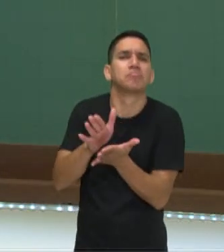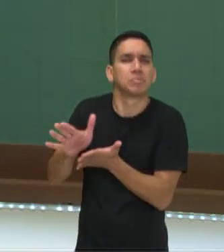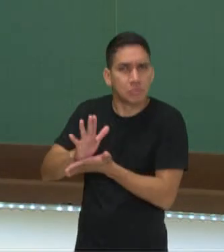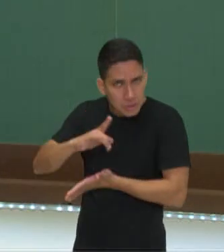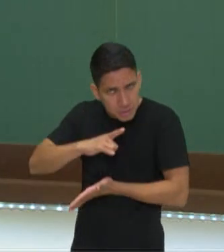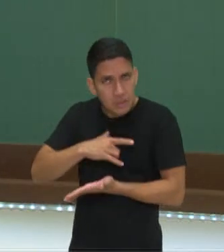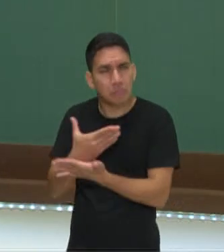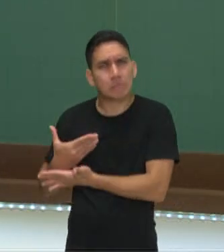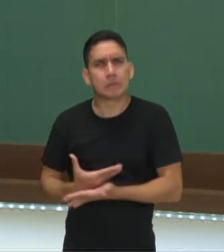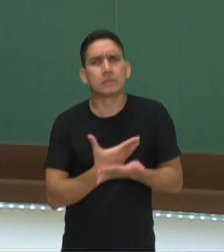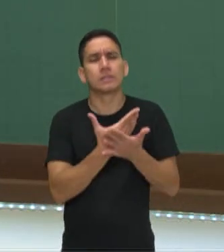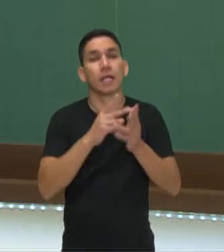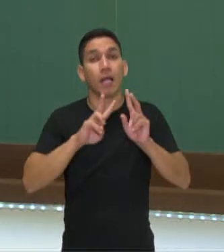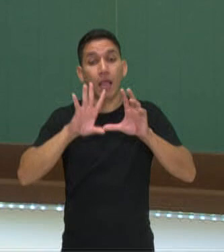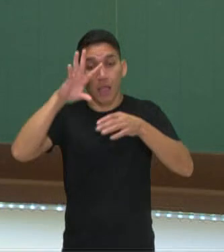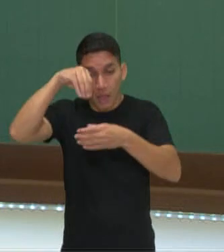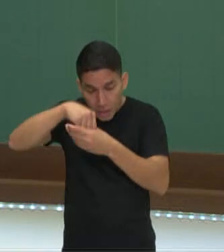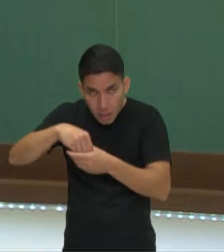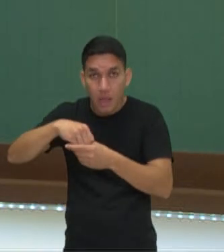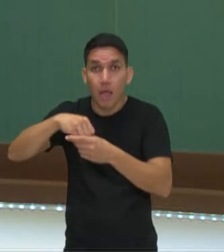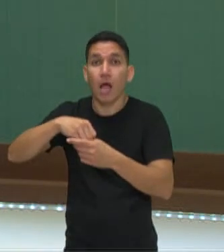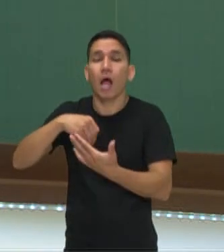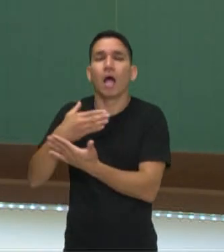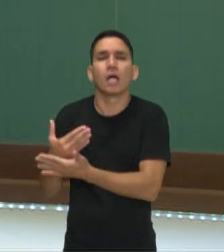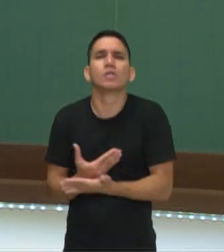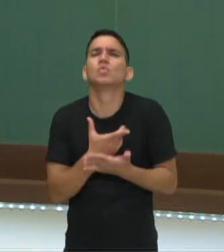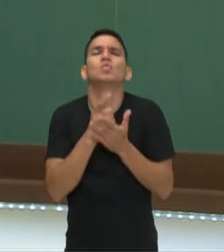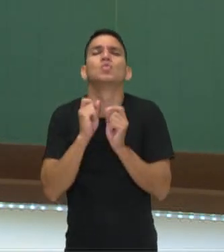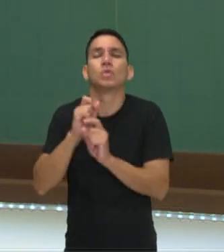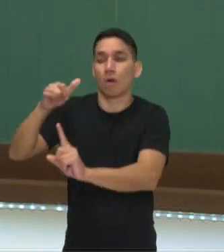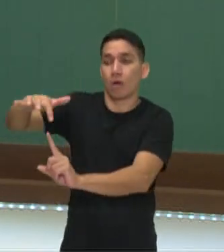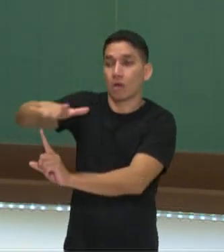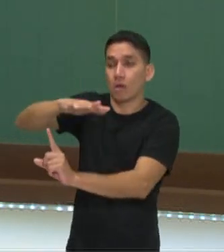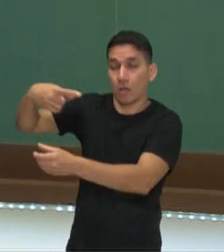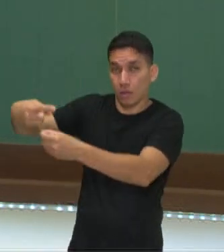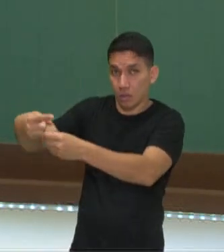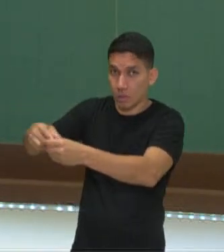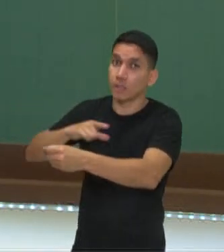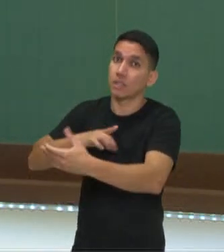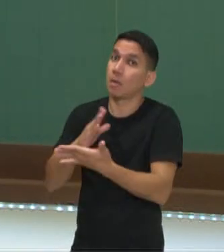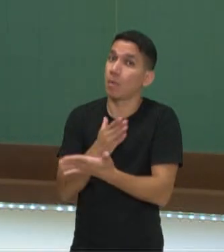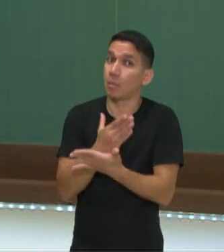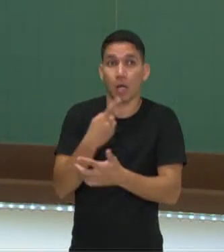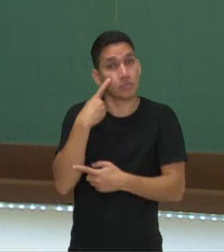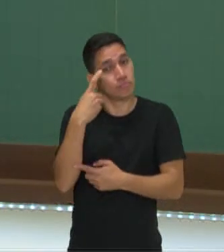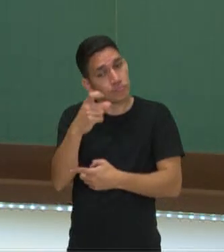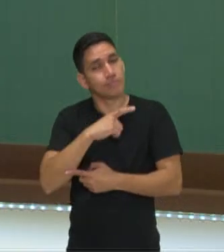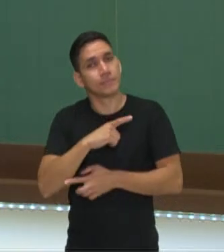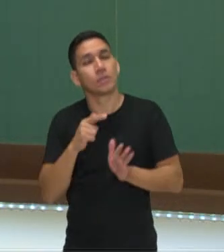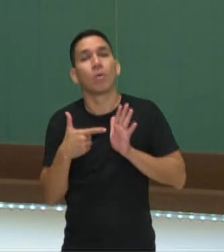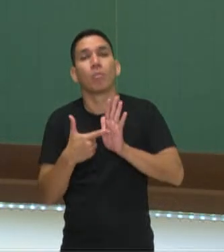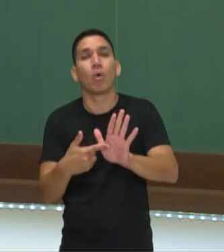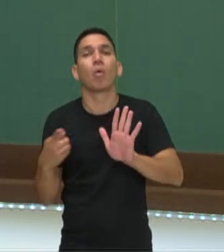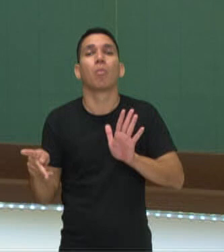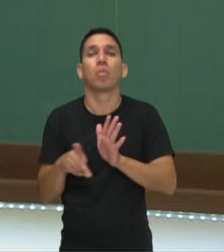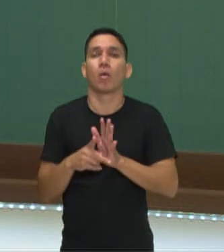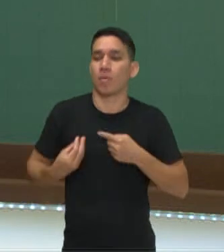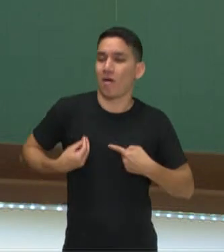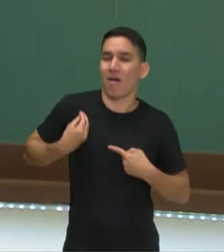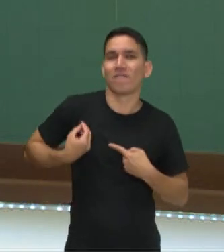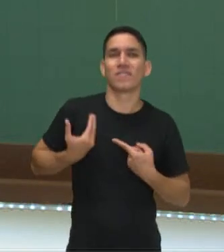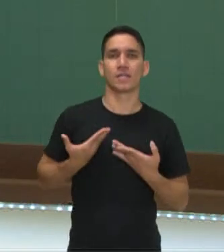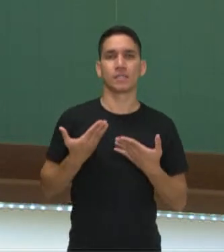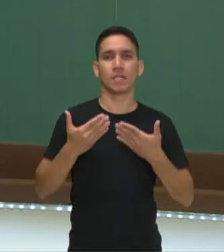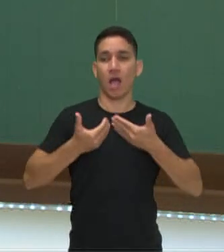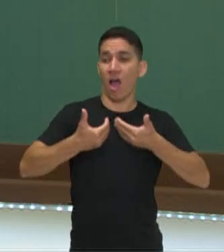e dentro da discussão da antropologia urbana, a gente tem também obras muito interessantes que tratam da vida nas periferias,